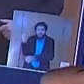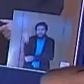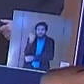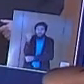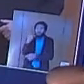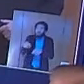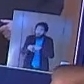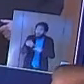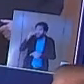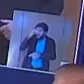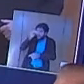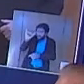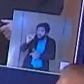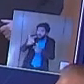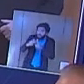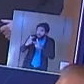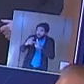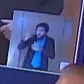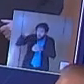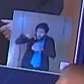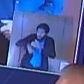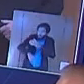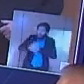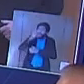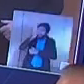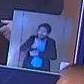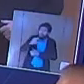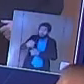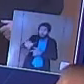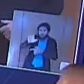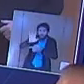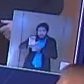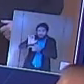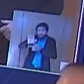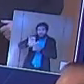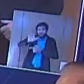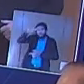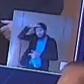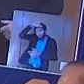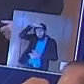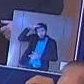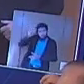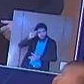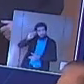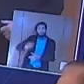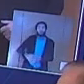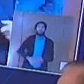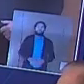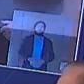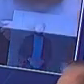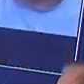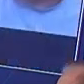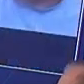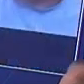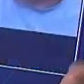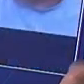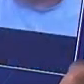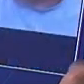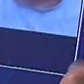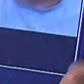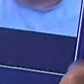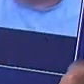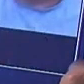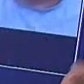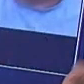Elcio, né, e que o Elcio apontou a participação do Maxwell preso hoje, inclusive, que foi essa delação que culminou